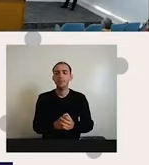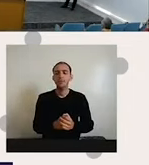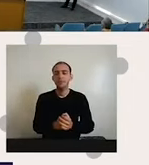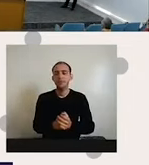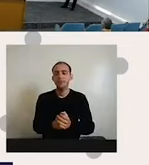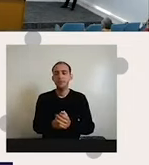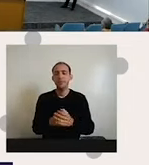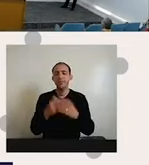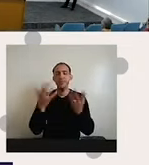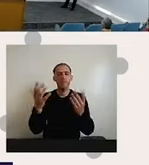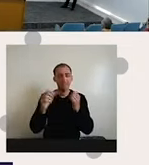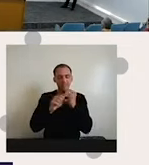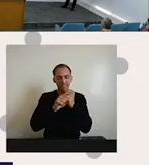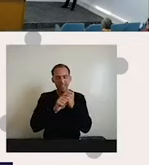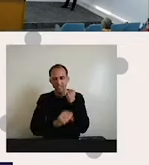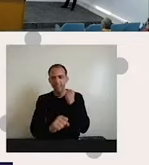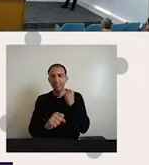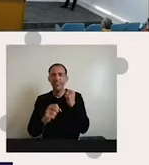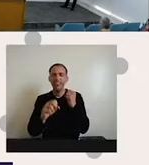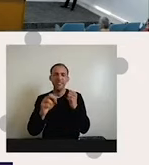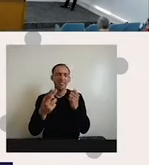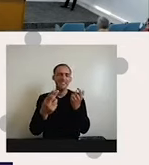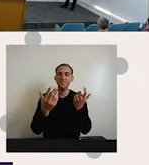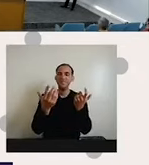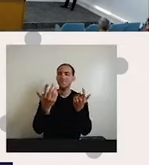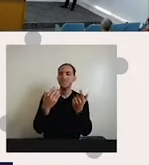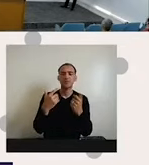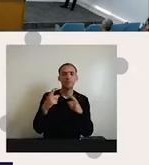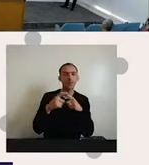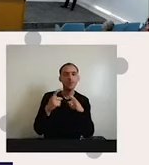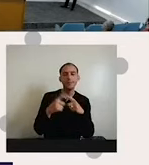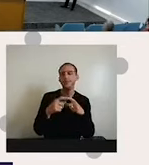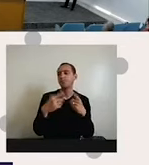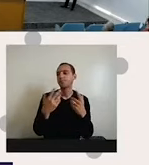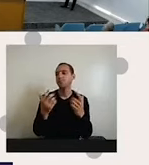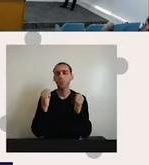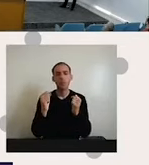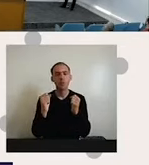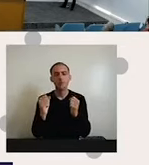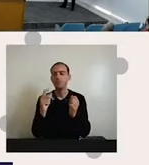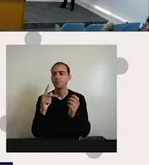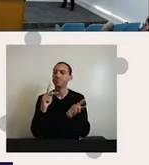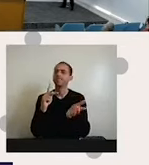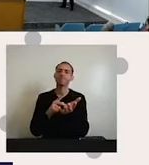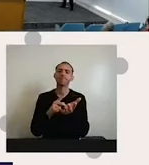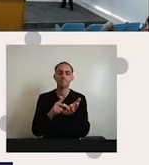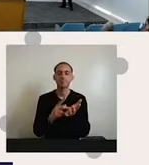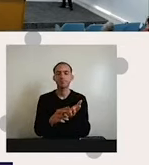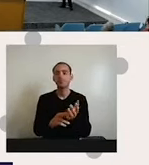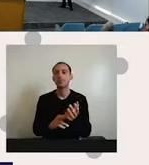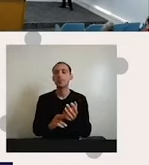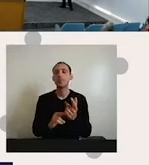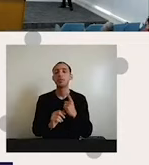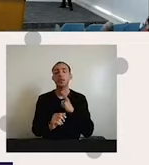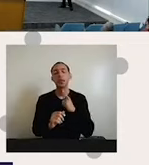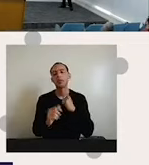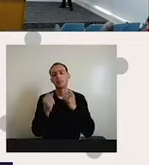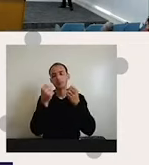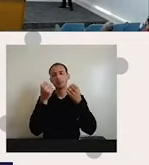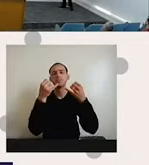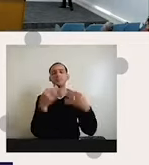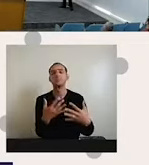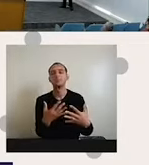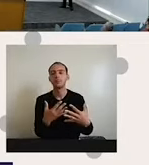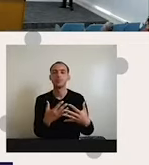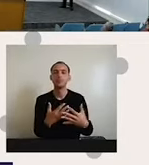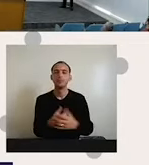perito médico ele pode fazer, desdobrar, na verdade, a gente clica no botão, mas tem que explicar. E, principalmente, o segurado informa que a lesão não ocorreu